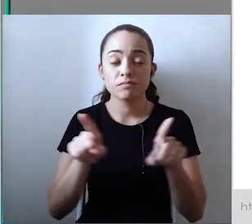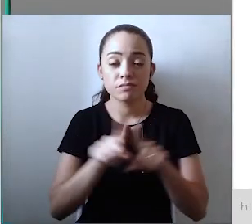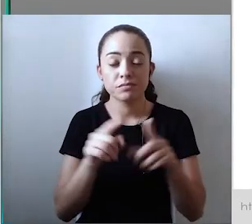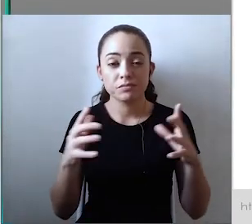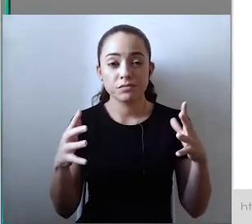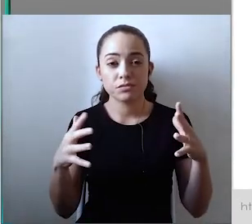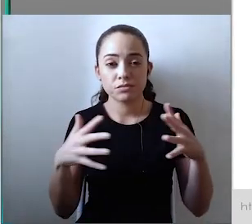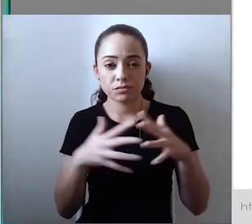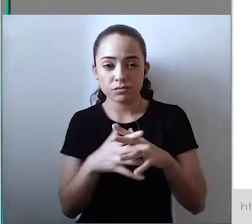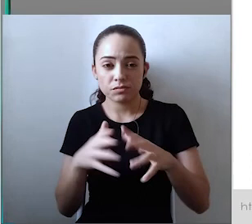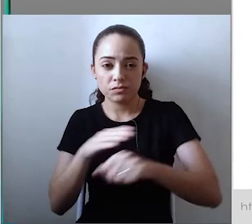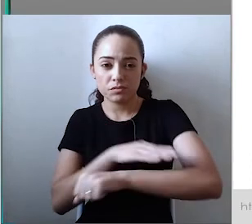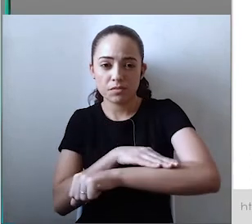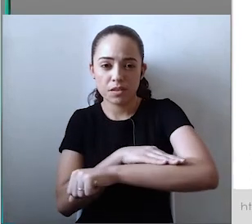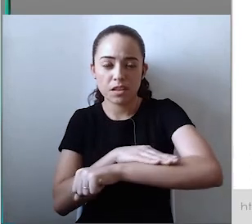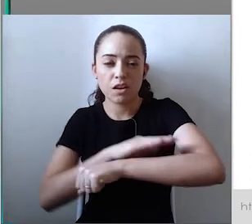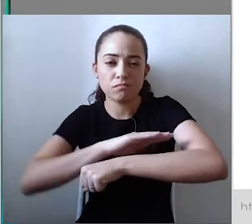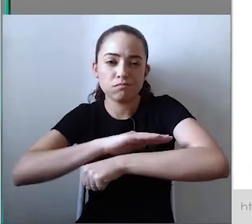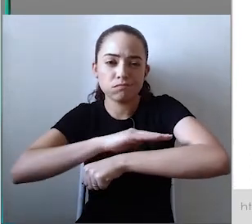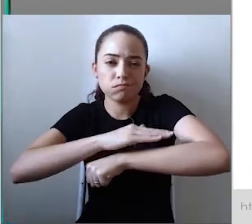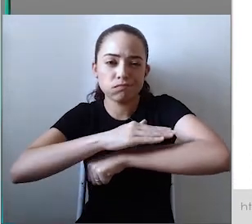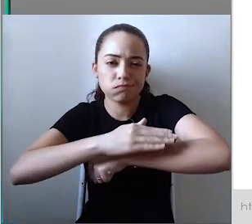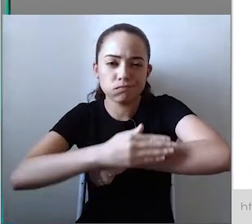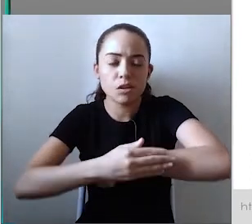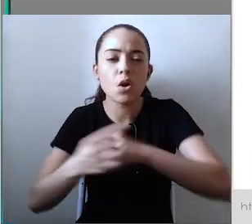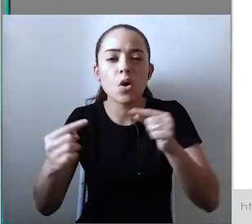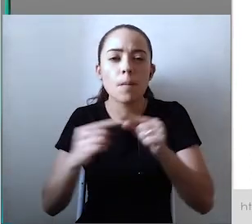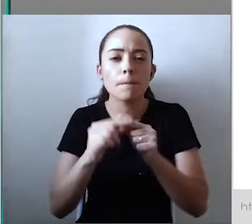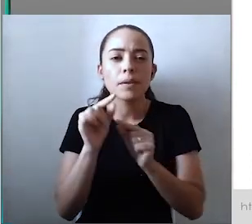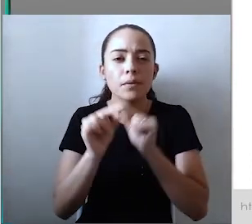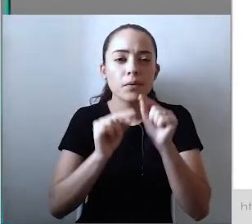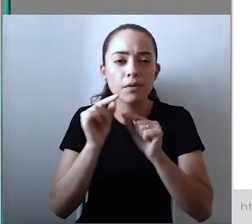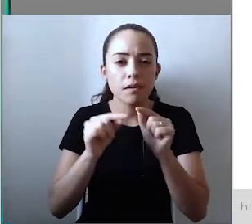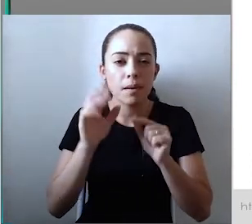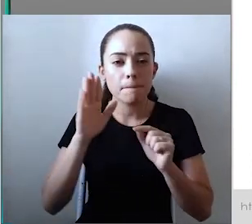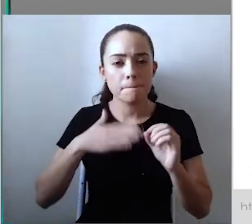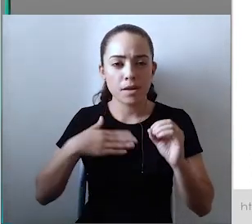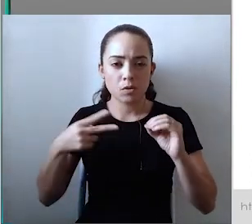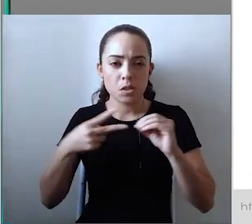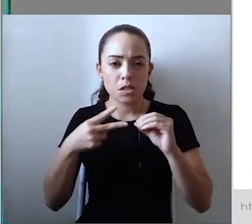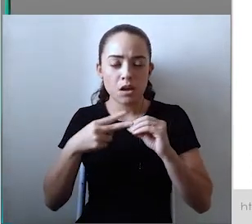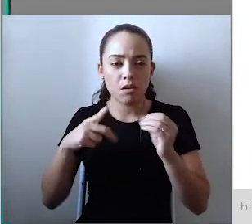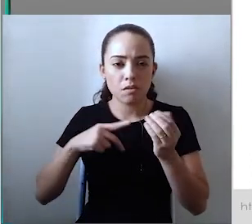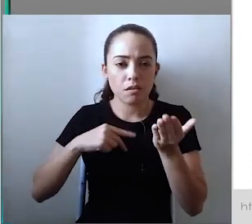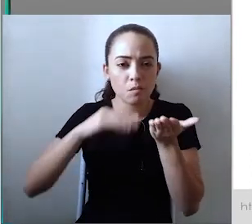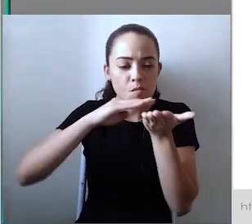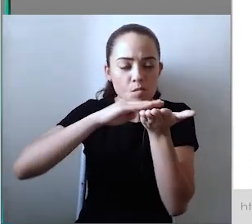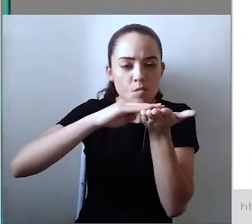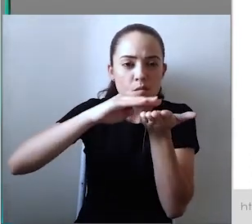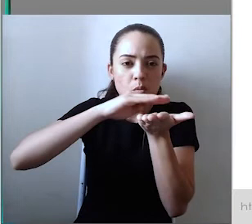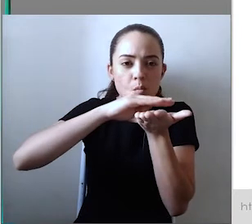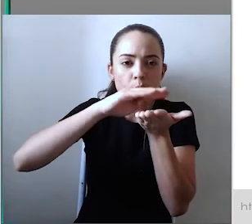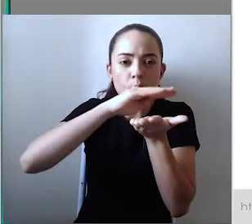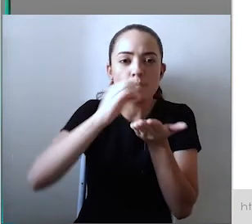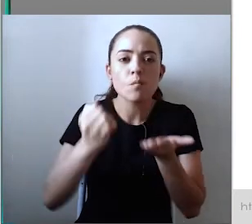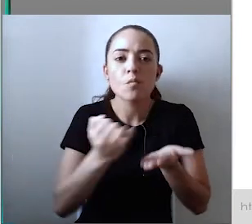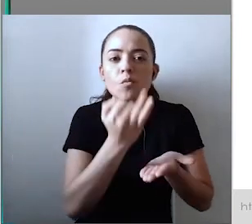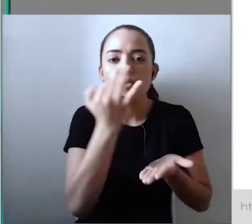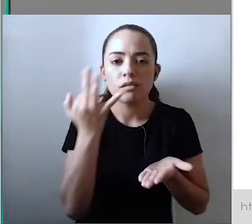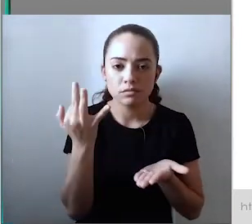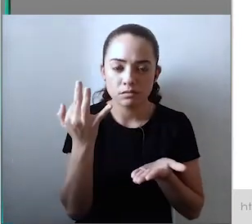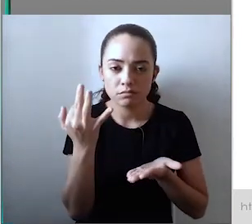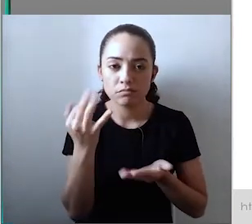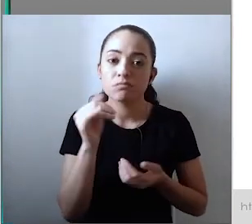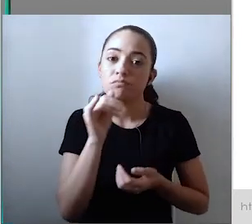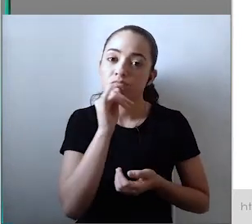O tecido epitelial de revestimento é classificado pela forma de sua célula e pelo número de camadas. Quando